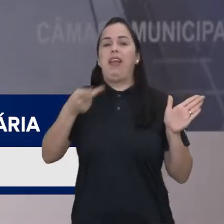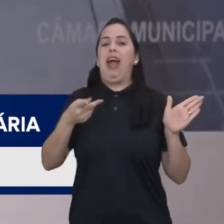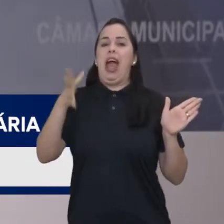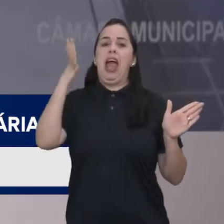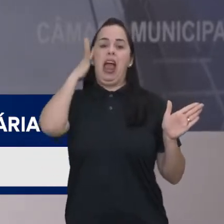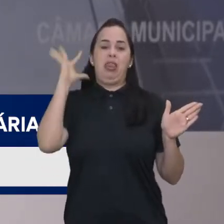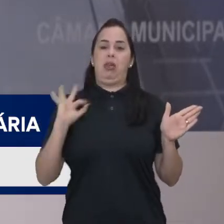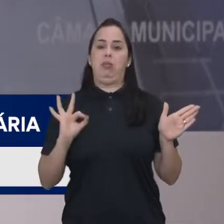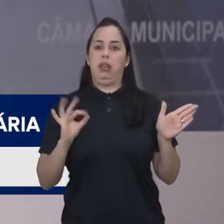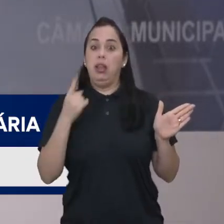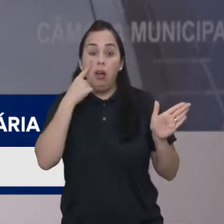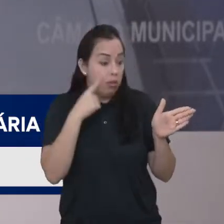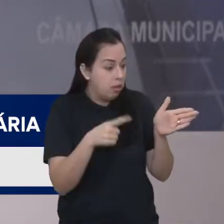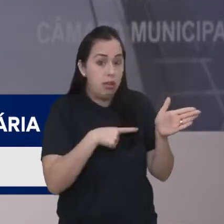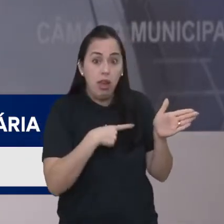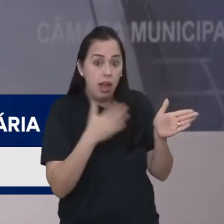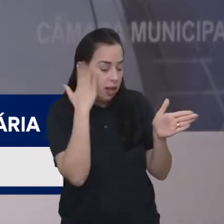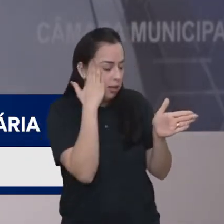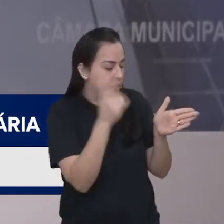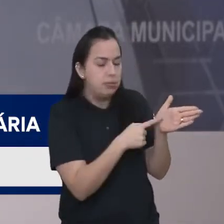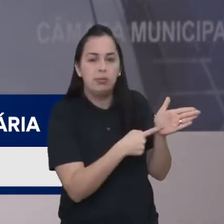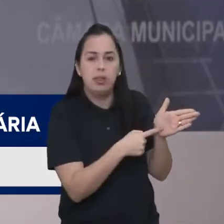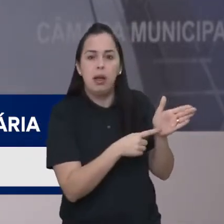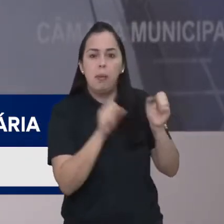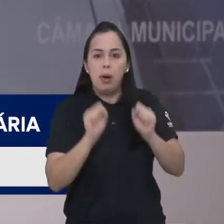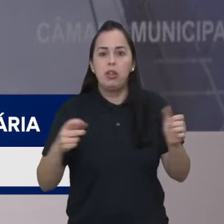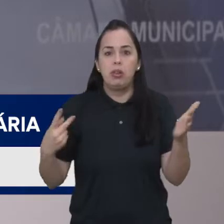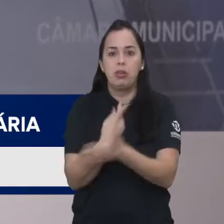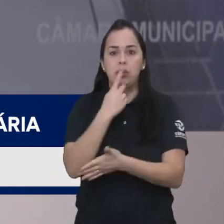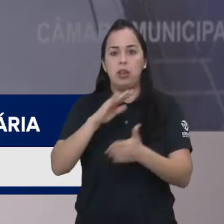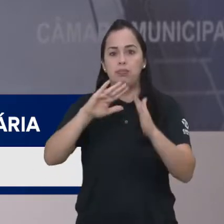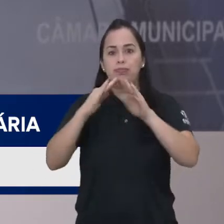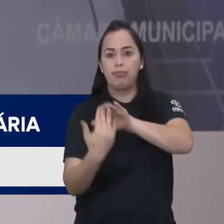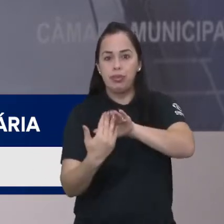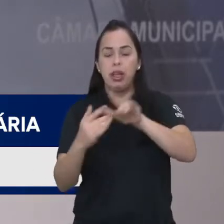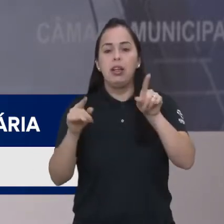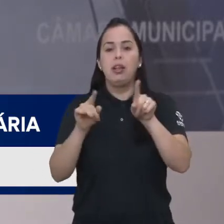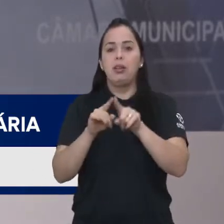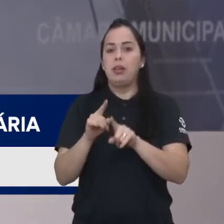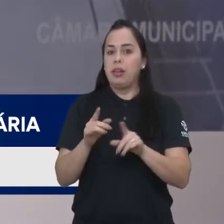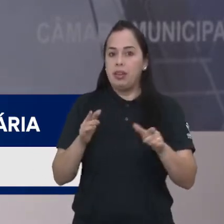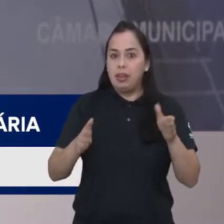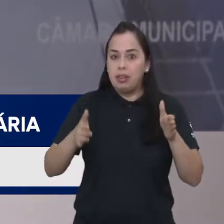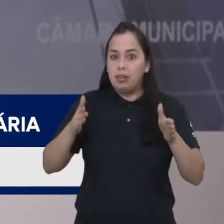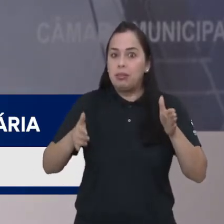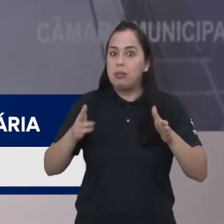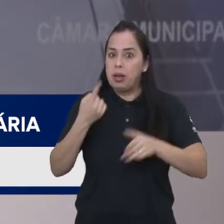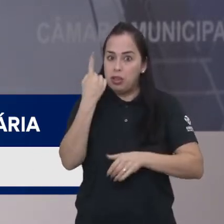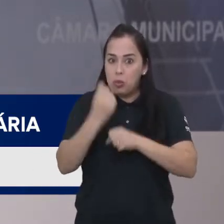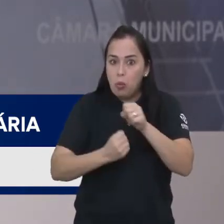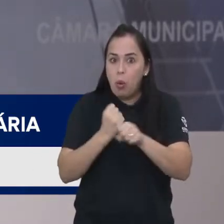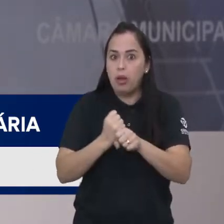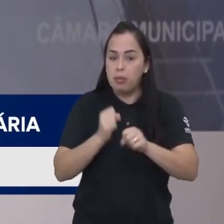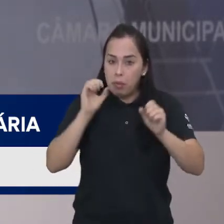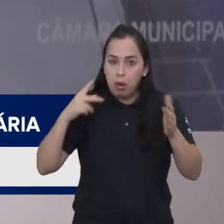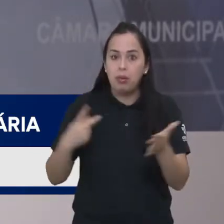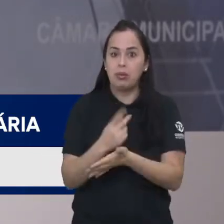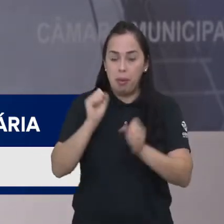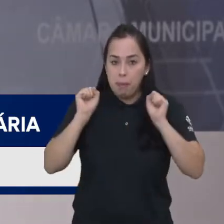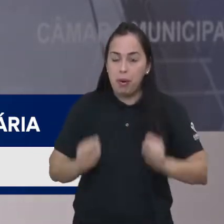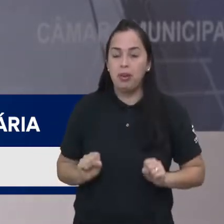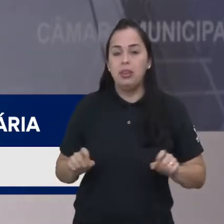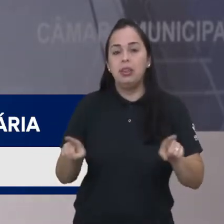óbvio que o risco é a possibilidade. O é o risco? O risco é a possibilidade de acontecer uma tragédia dentro do prazo de um ano. Essa que a definição técnica de risco,